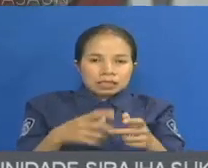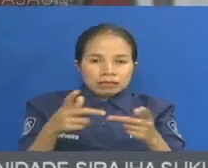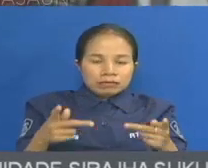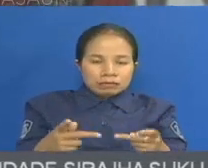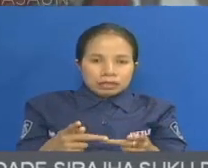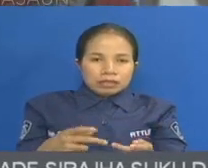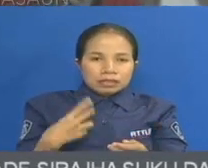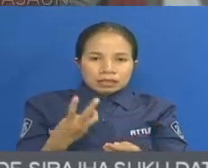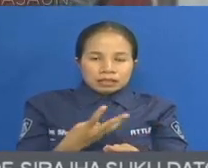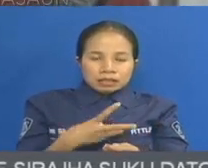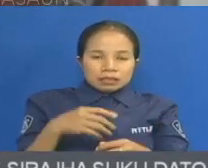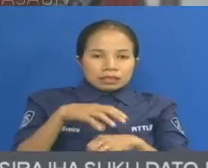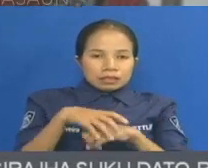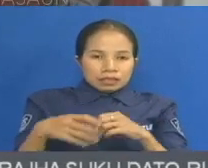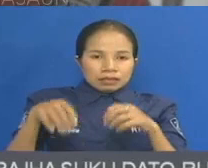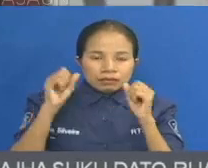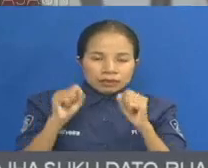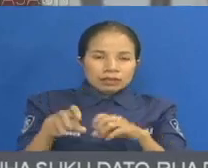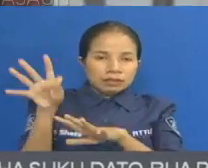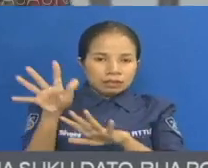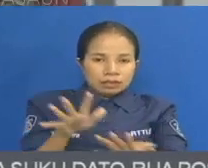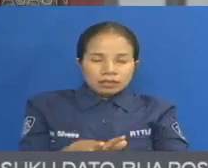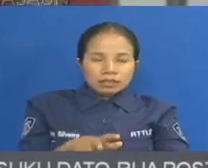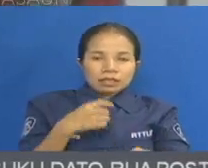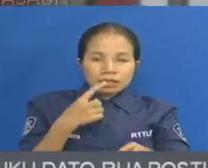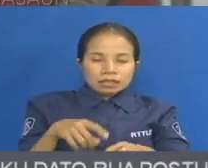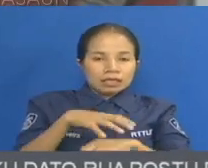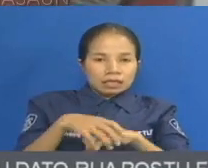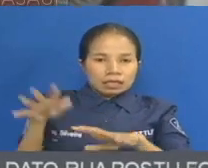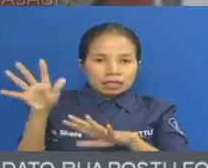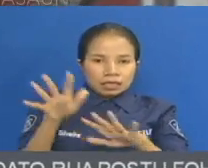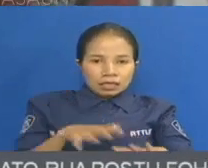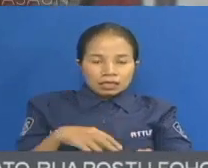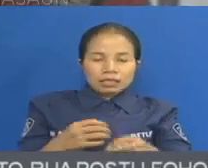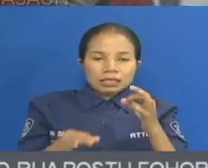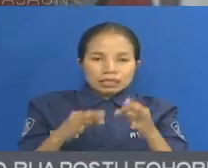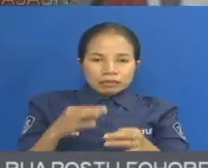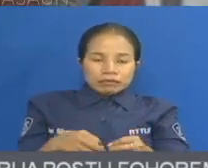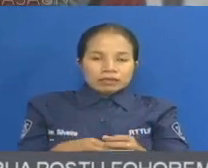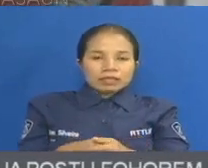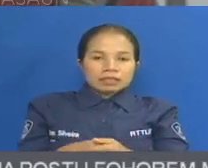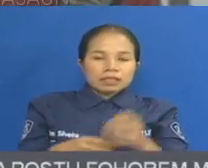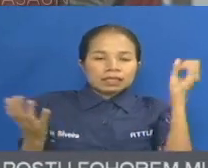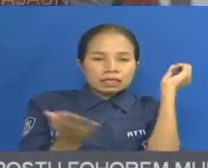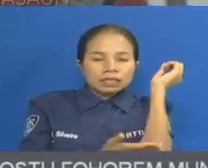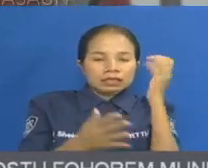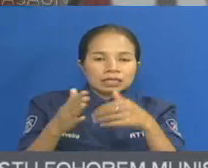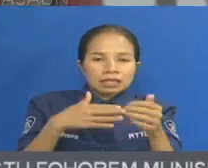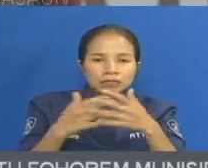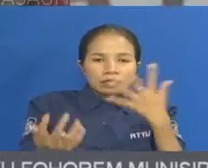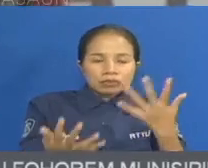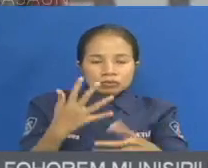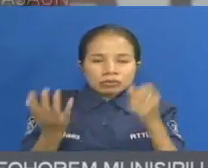tene a rai bele halai. Kata kraya lai tamba ita kwandu o arbiru, suno arbiru. Nini